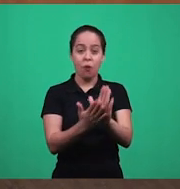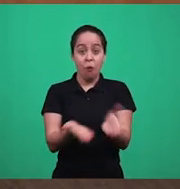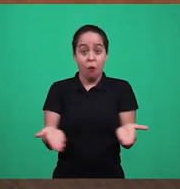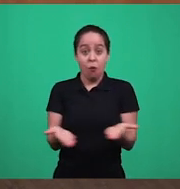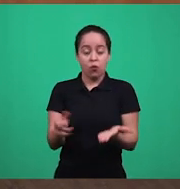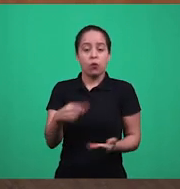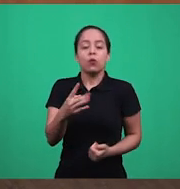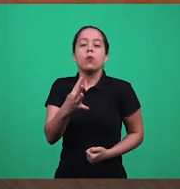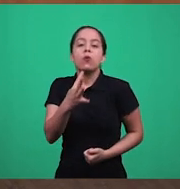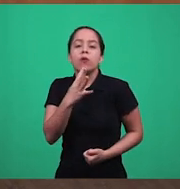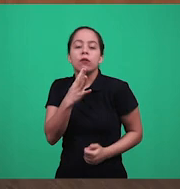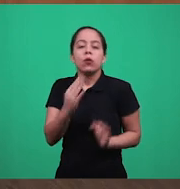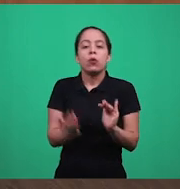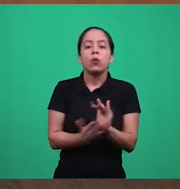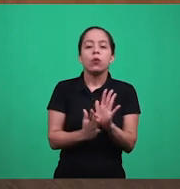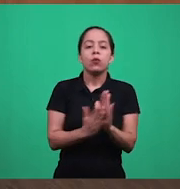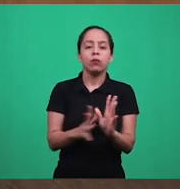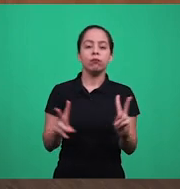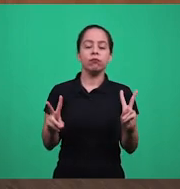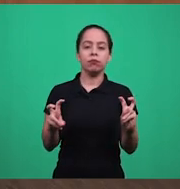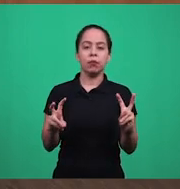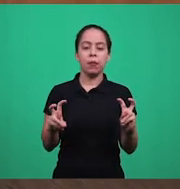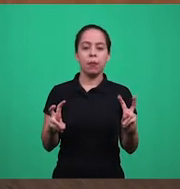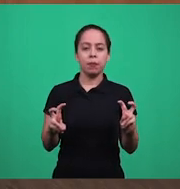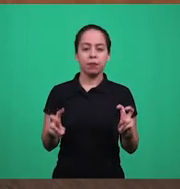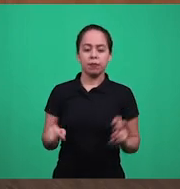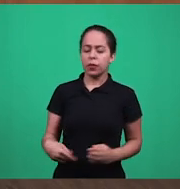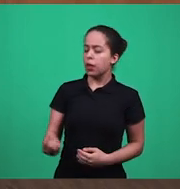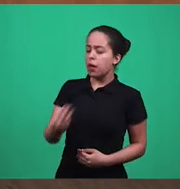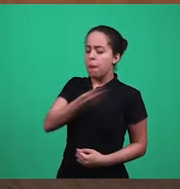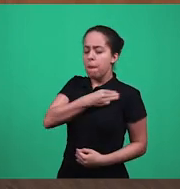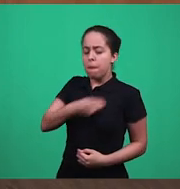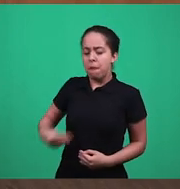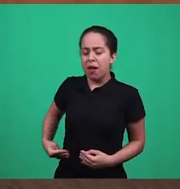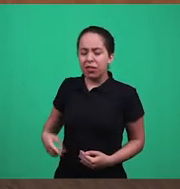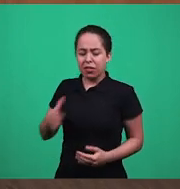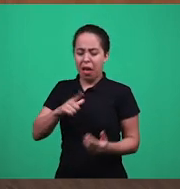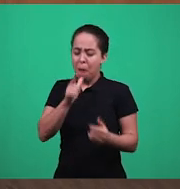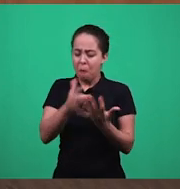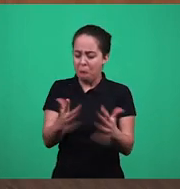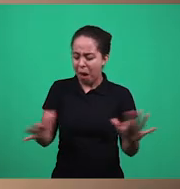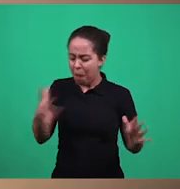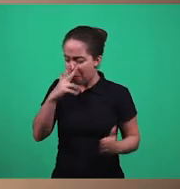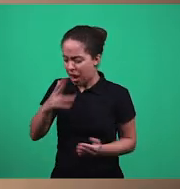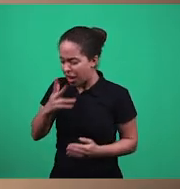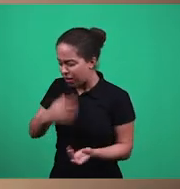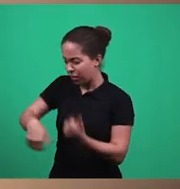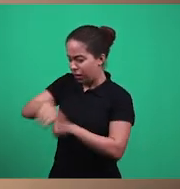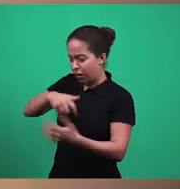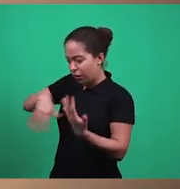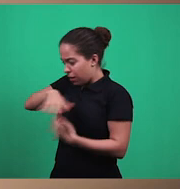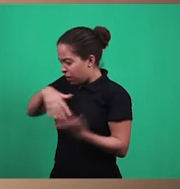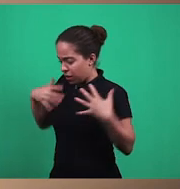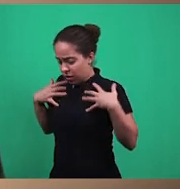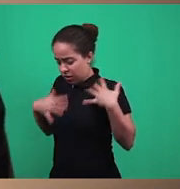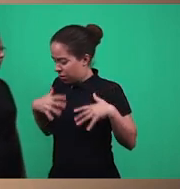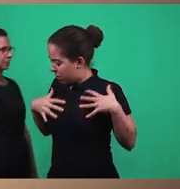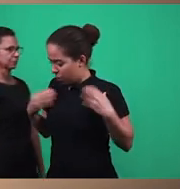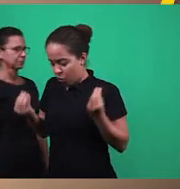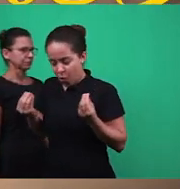Hoje, vamos conhecer a história da composição do louvor Mestre, o Mar se Revolta.